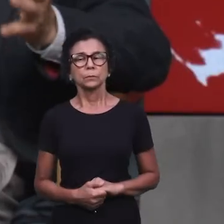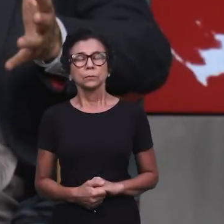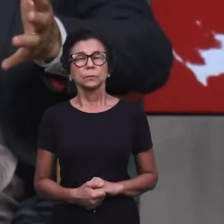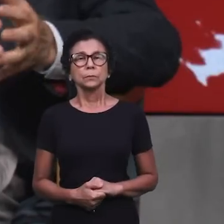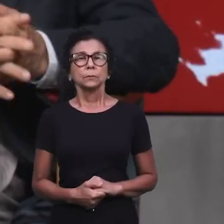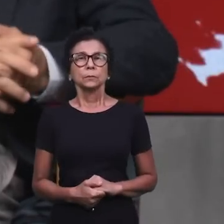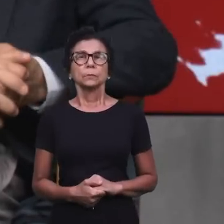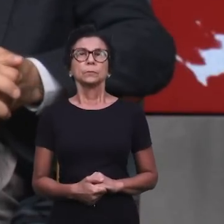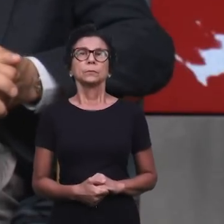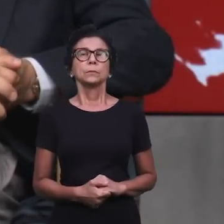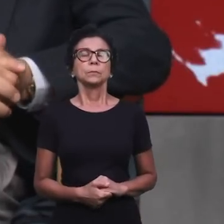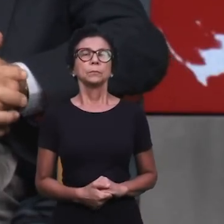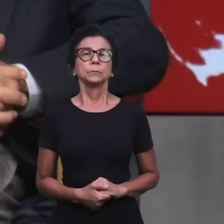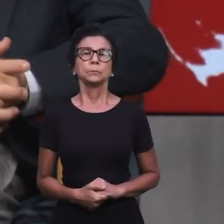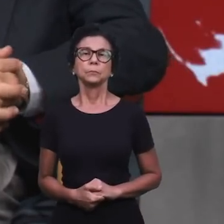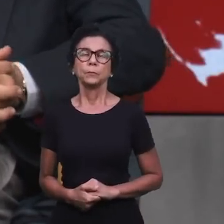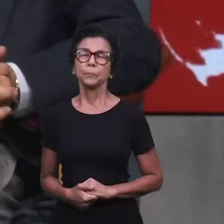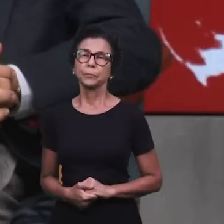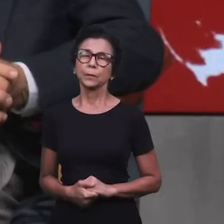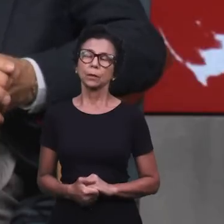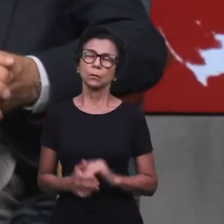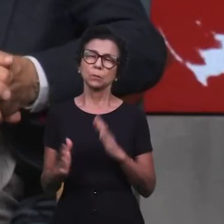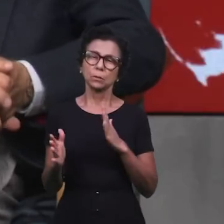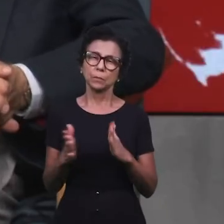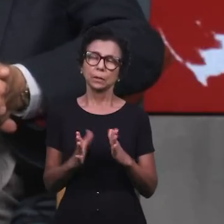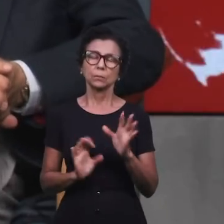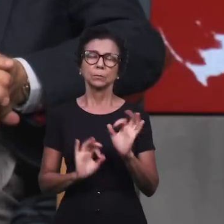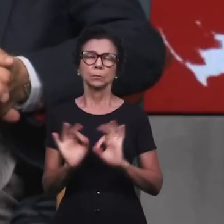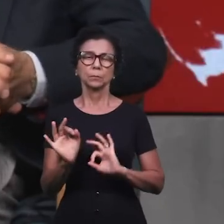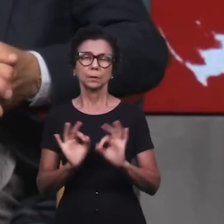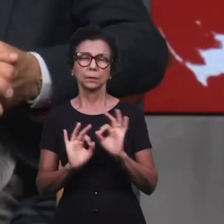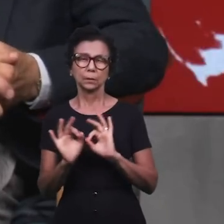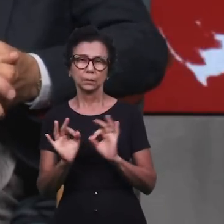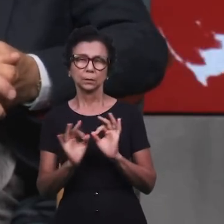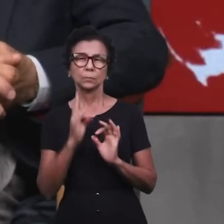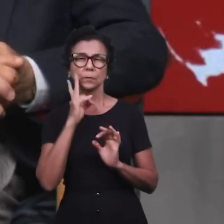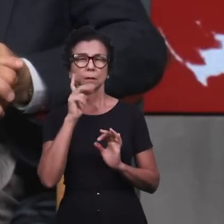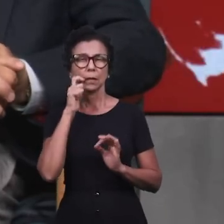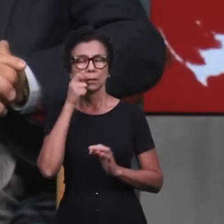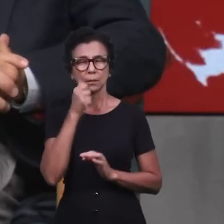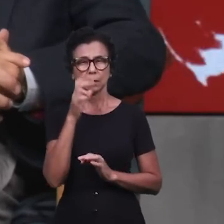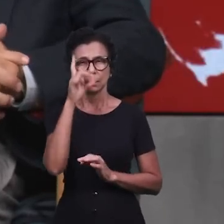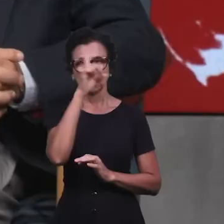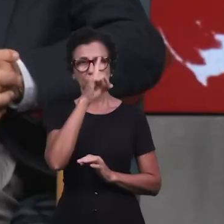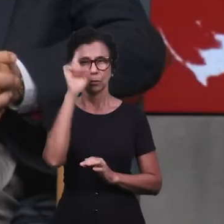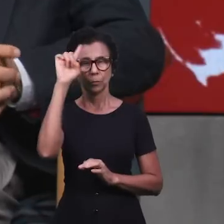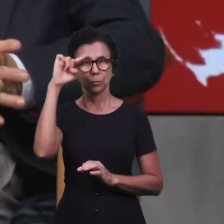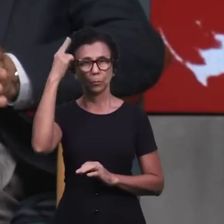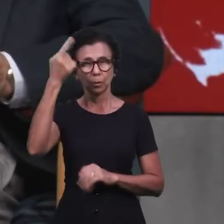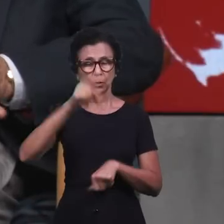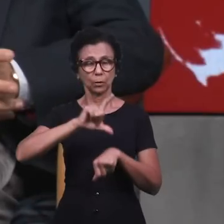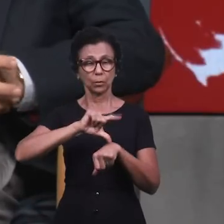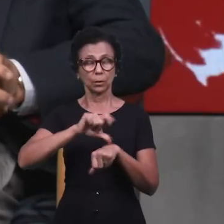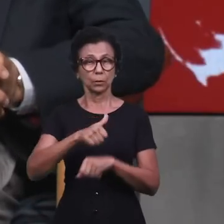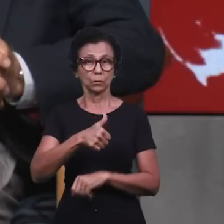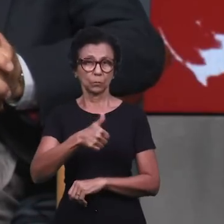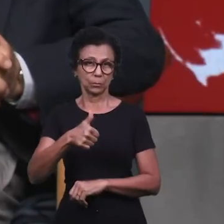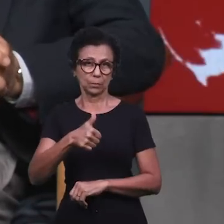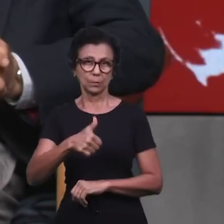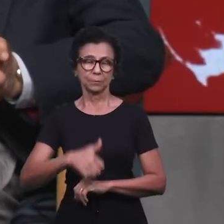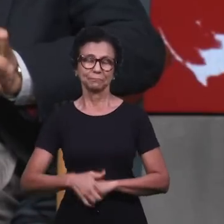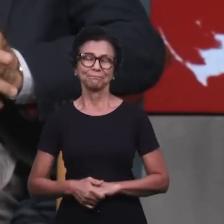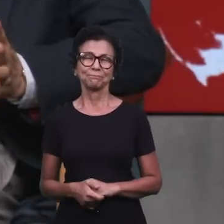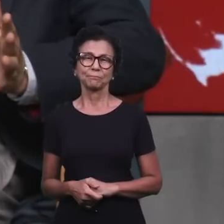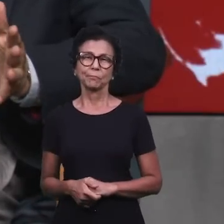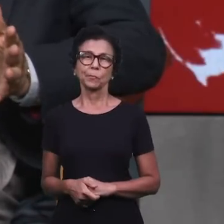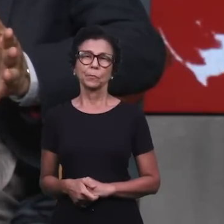de preparo para essa ceia mundial que ocorre no próximo domingo, às 11 horas, nós vamos